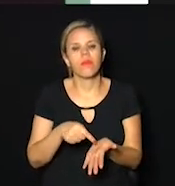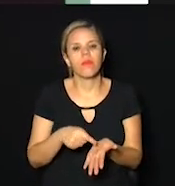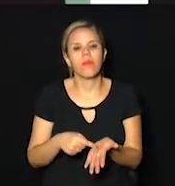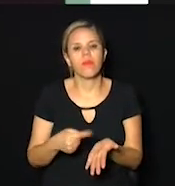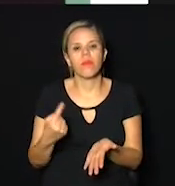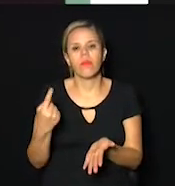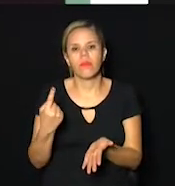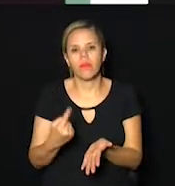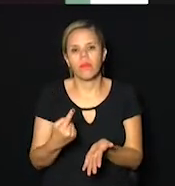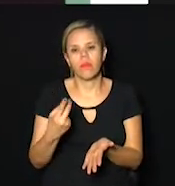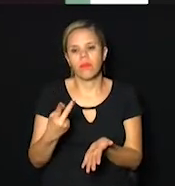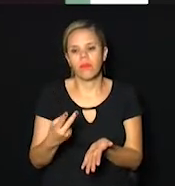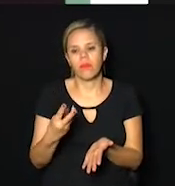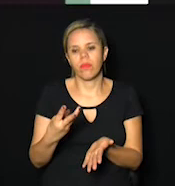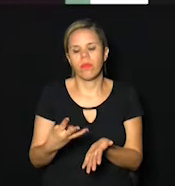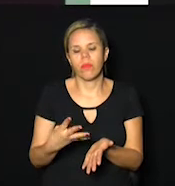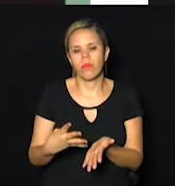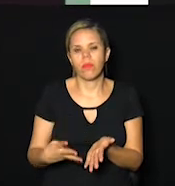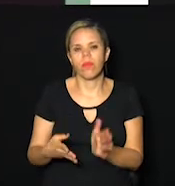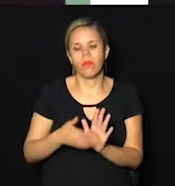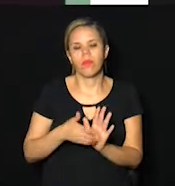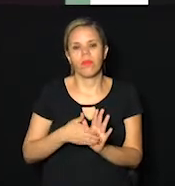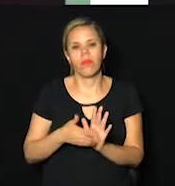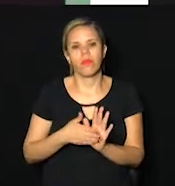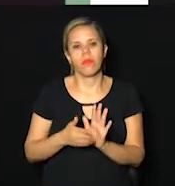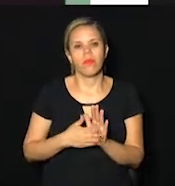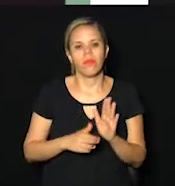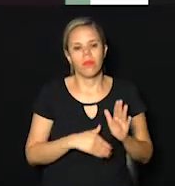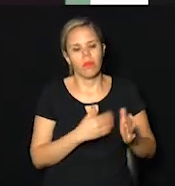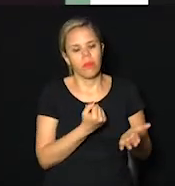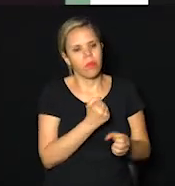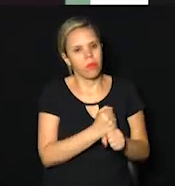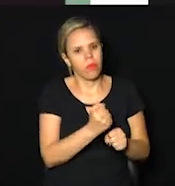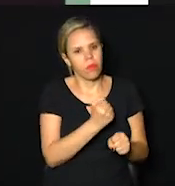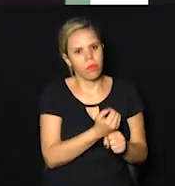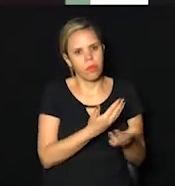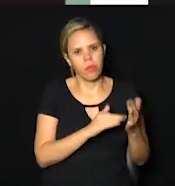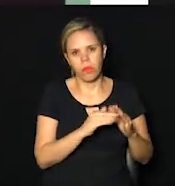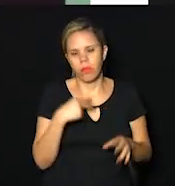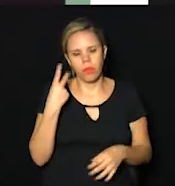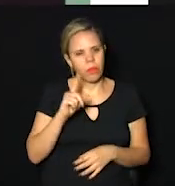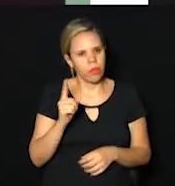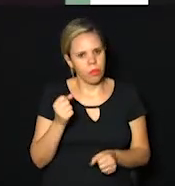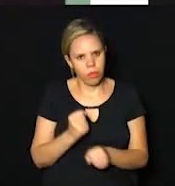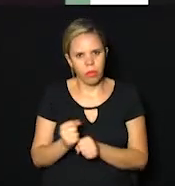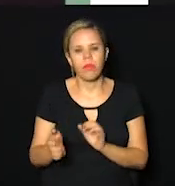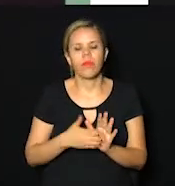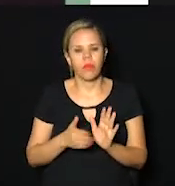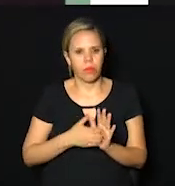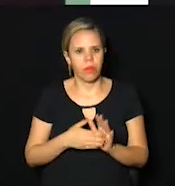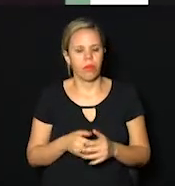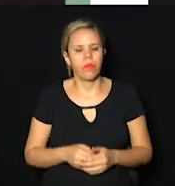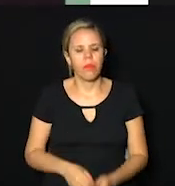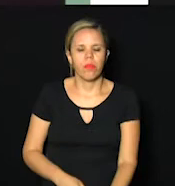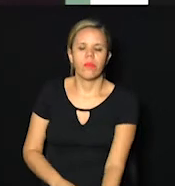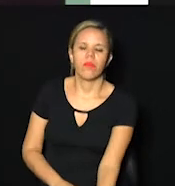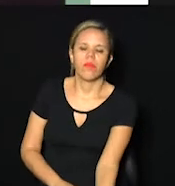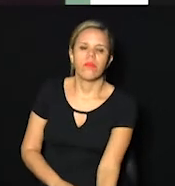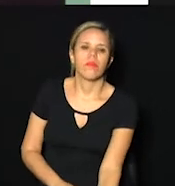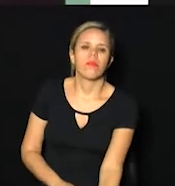item 2, item 3, propor a construção de uma escola. O vereador não constrói, né, mas o vereador propõe.